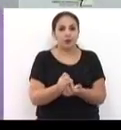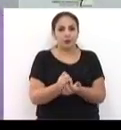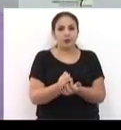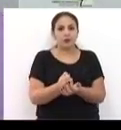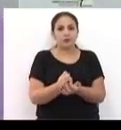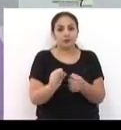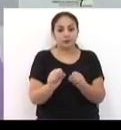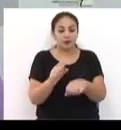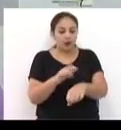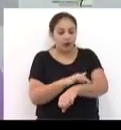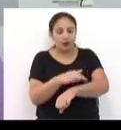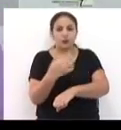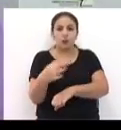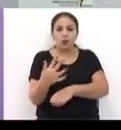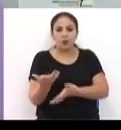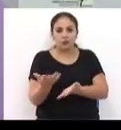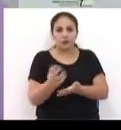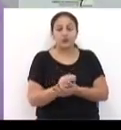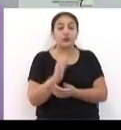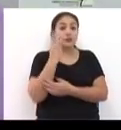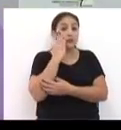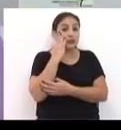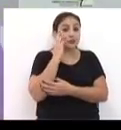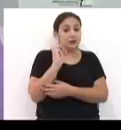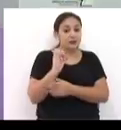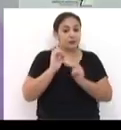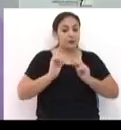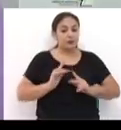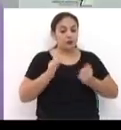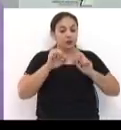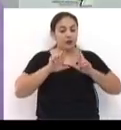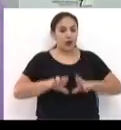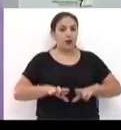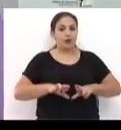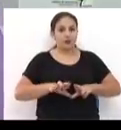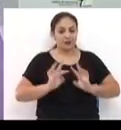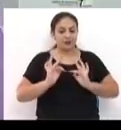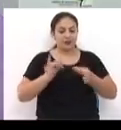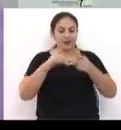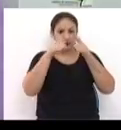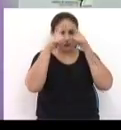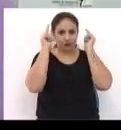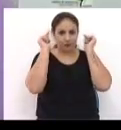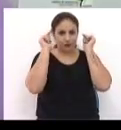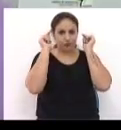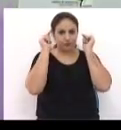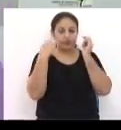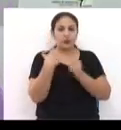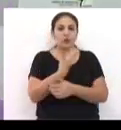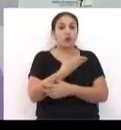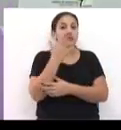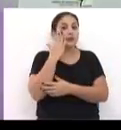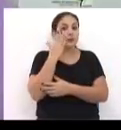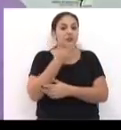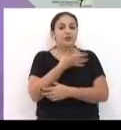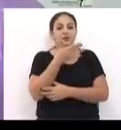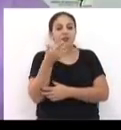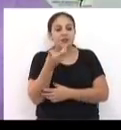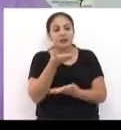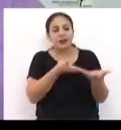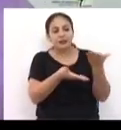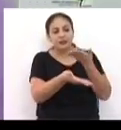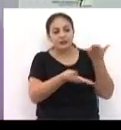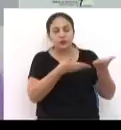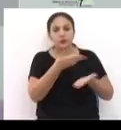E a gente sabe que tendo uma pessoa competente da área, que seria o técnico de enfermagem, isso iria facilitar